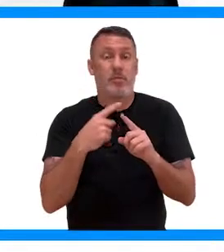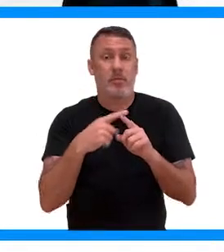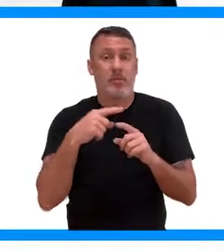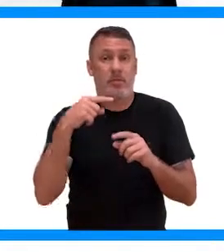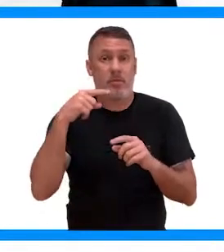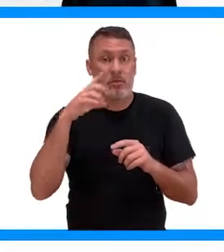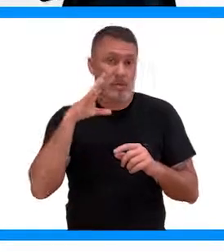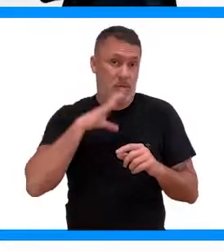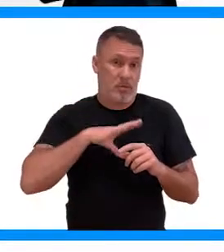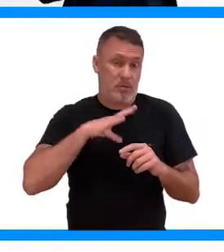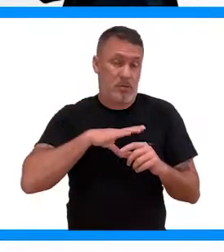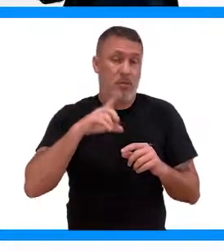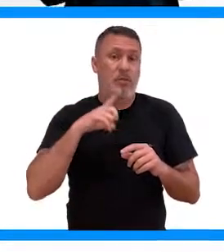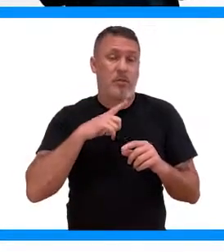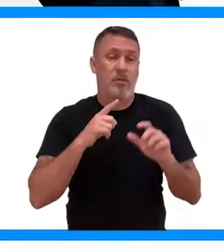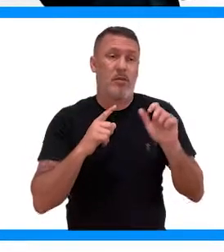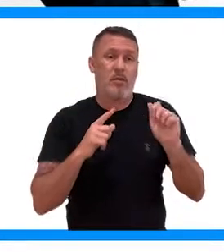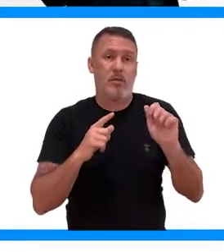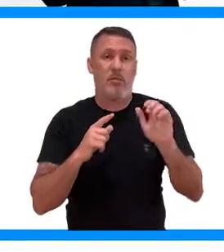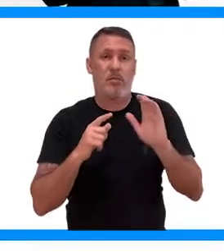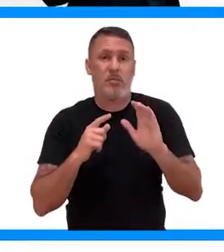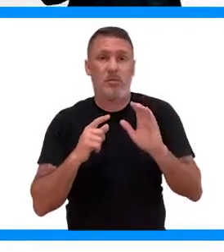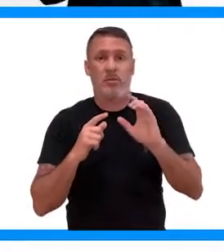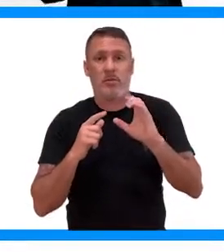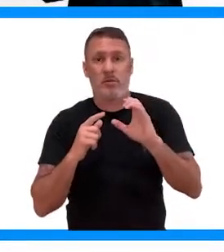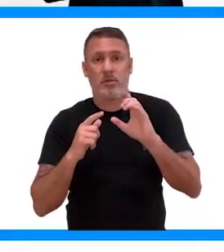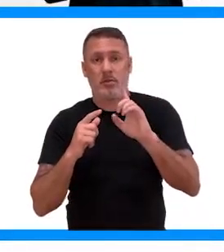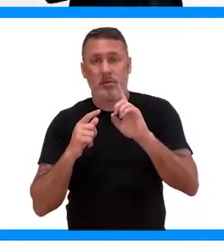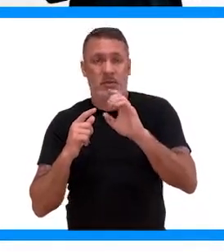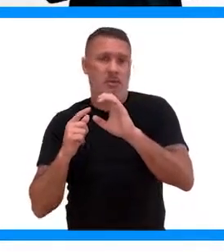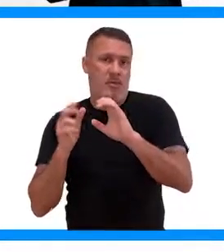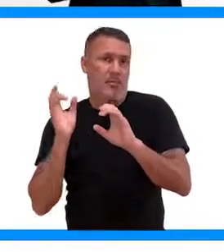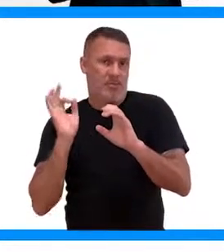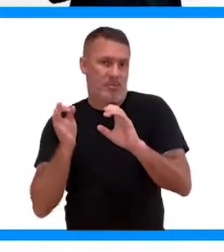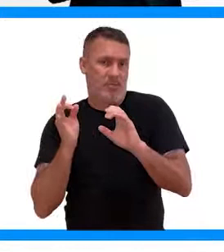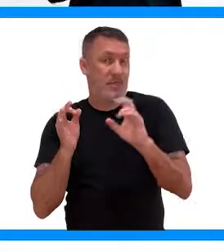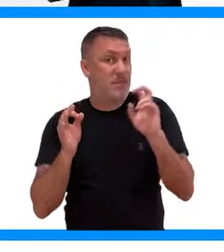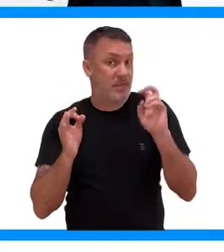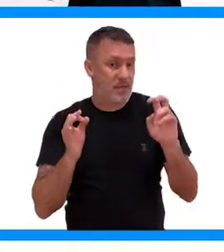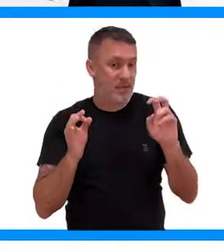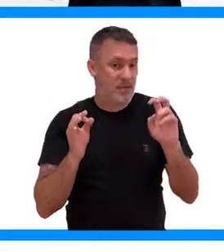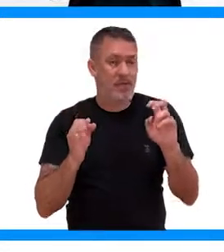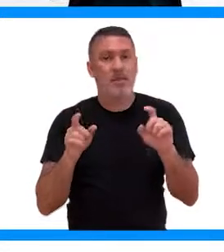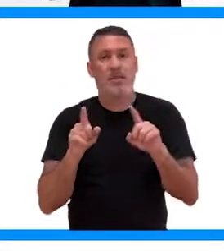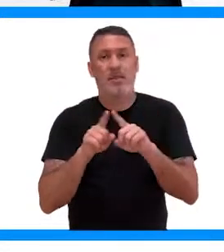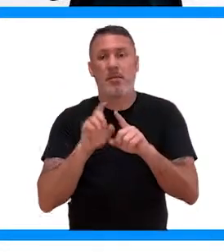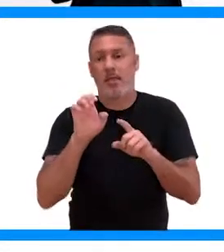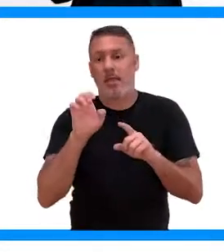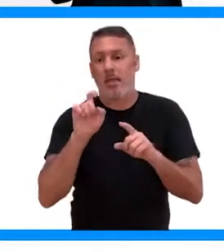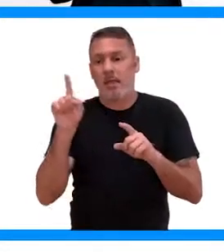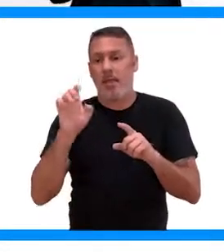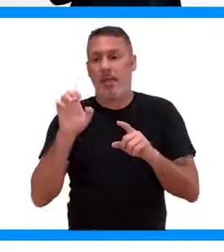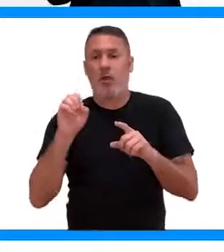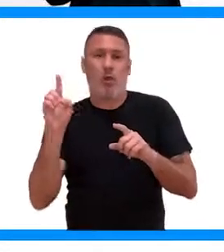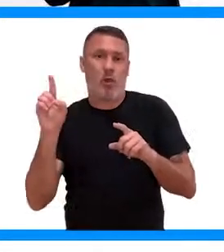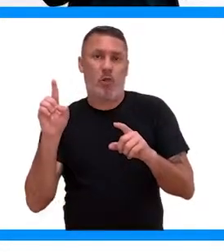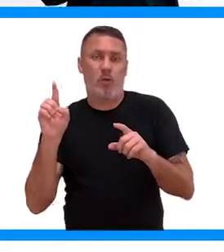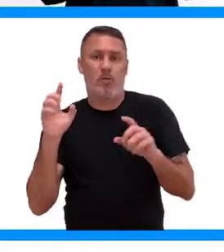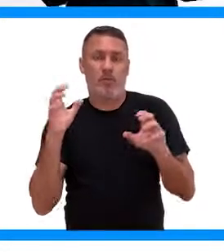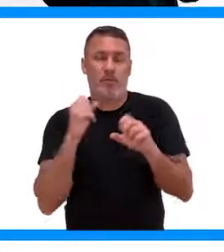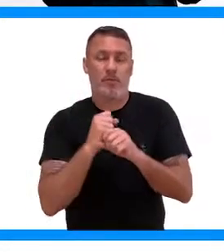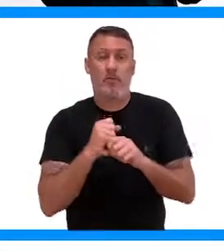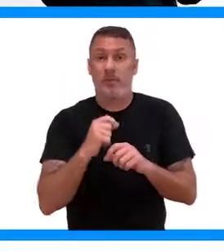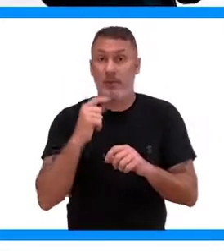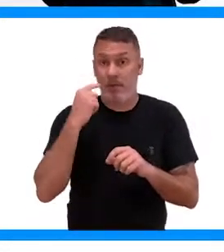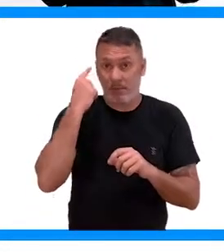São 5 vogais, mas nós temos 7 sons. Então nós temos A, E, I, O, U e temos E, I, O. Em